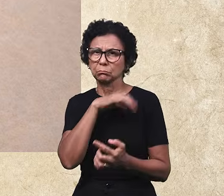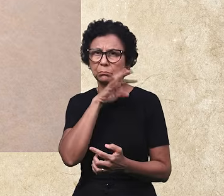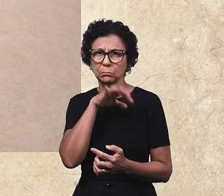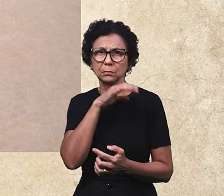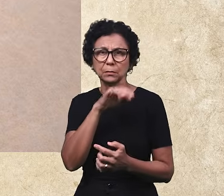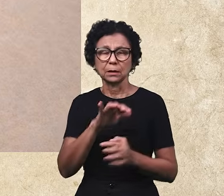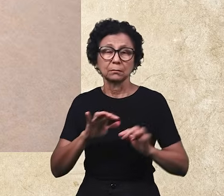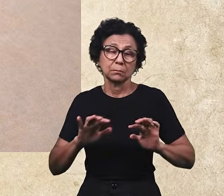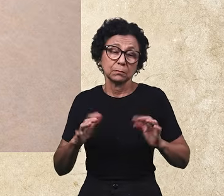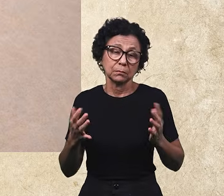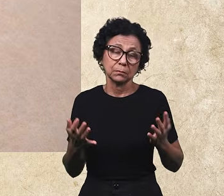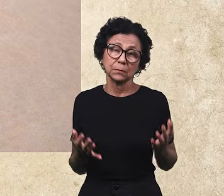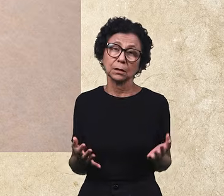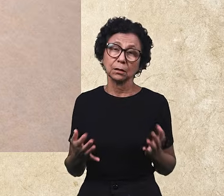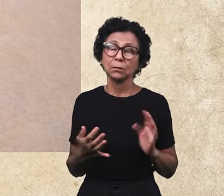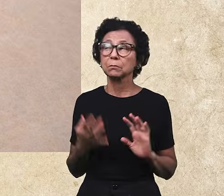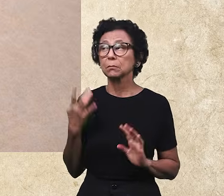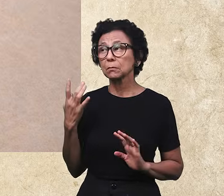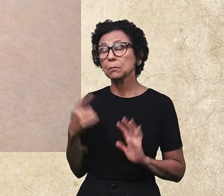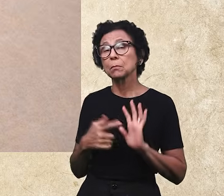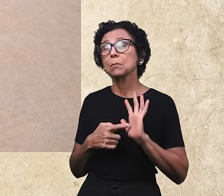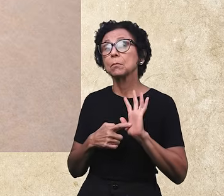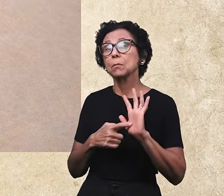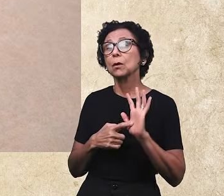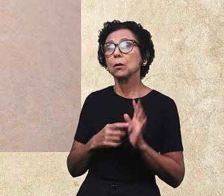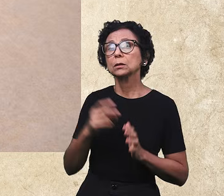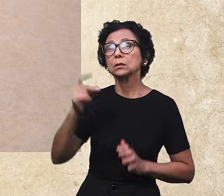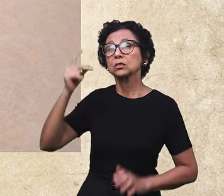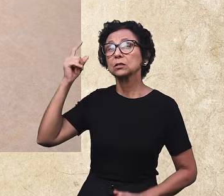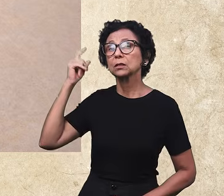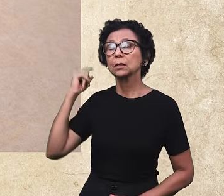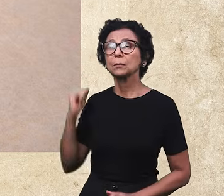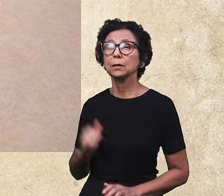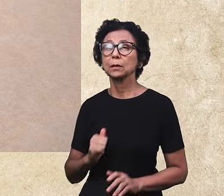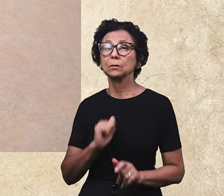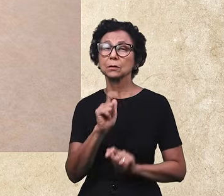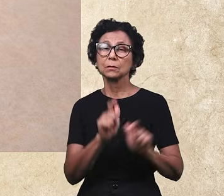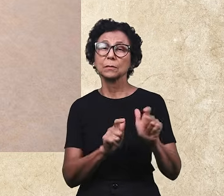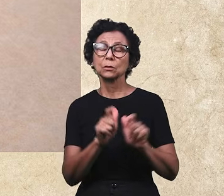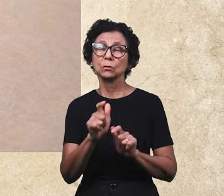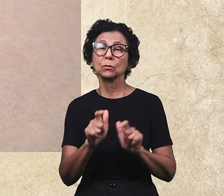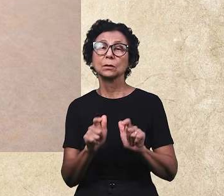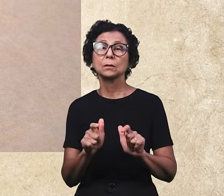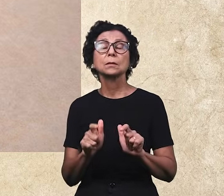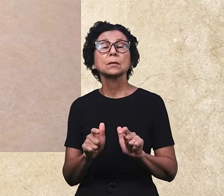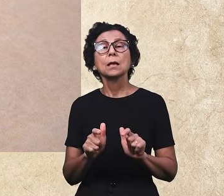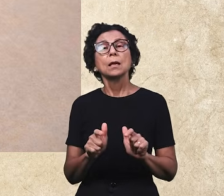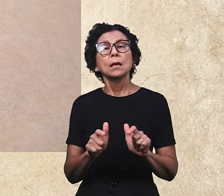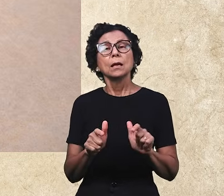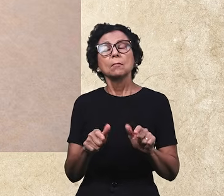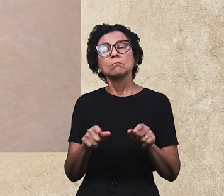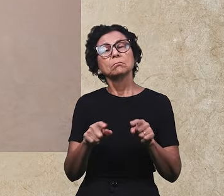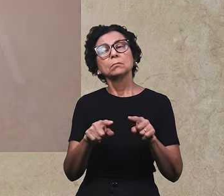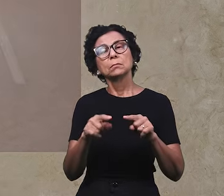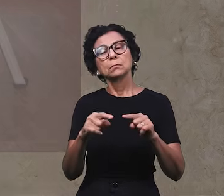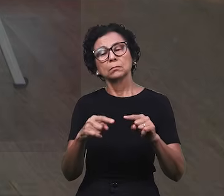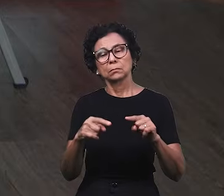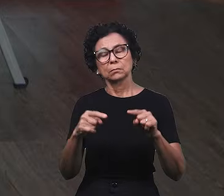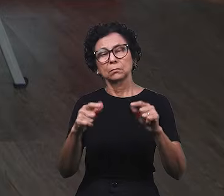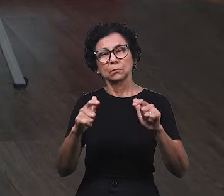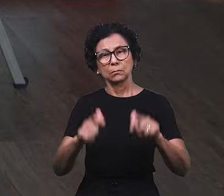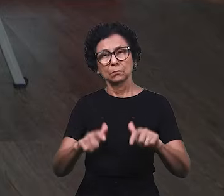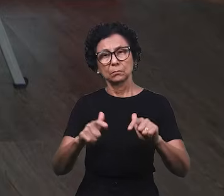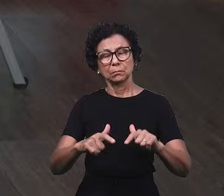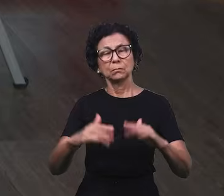também, mas isso aqui era um tipo. Então, isso aqui nos mostra, e os moradores viviam na parte de cima. Então, isso aqui nos